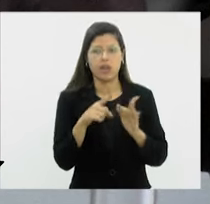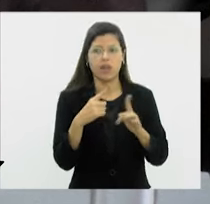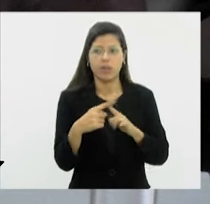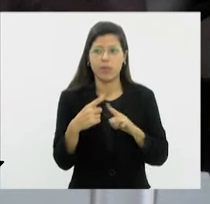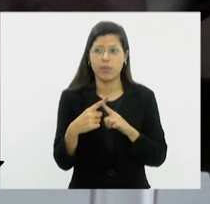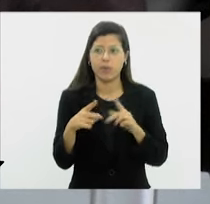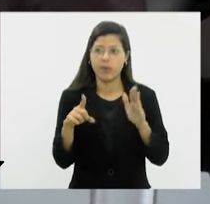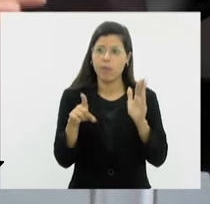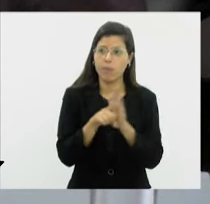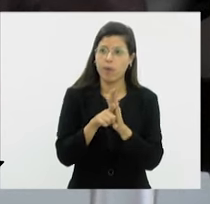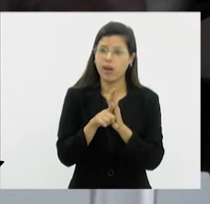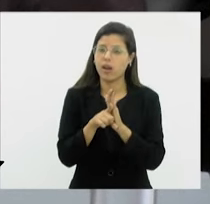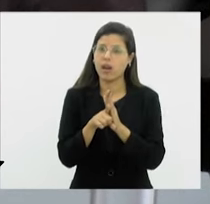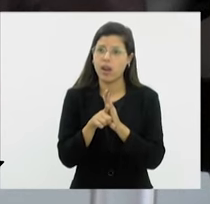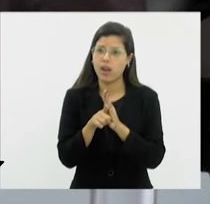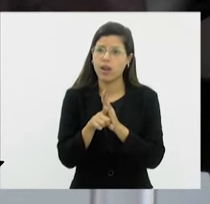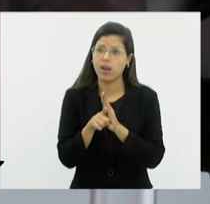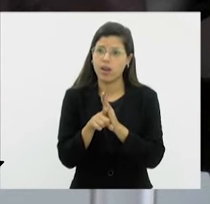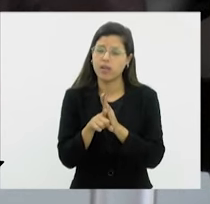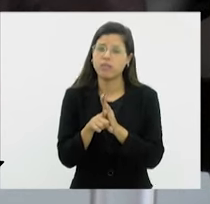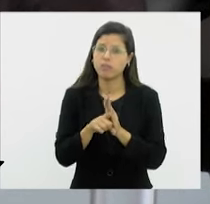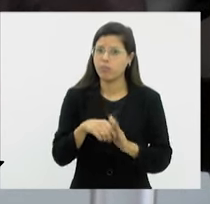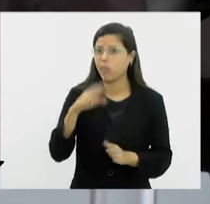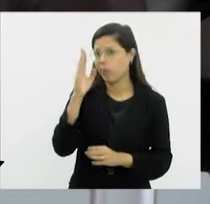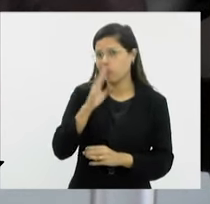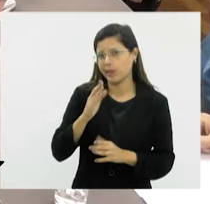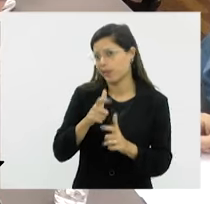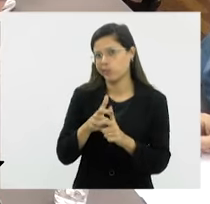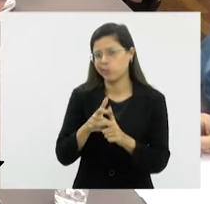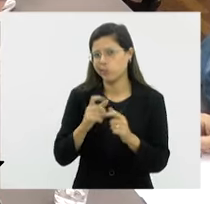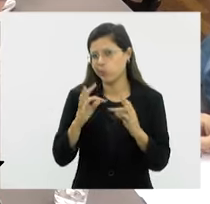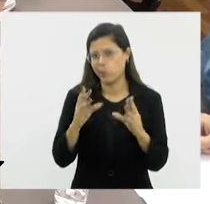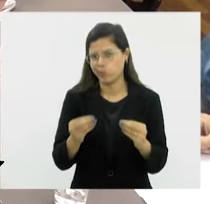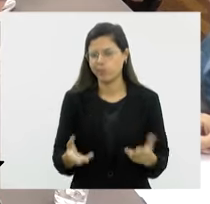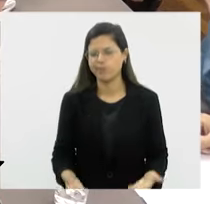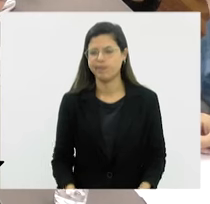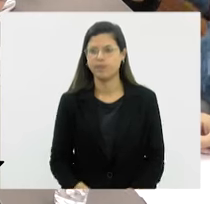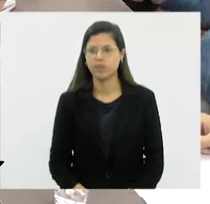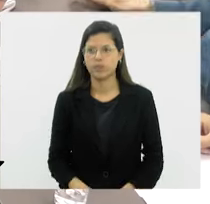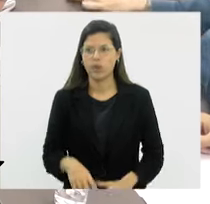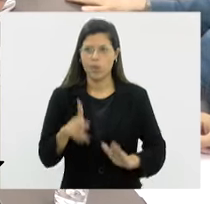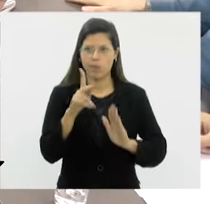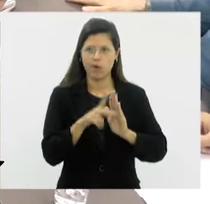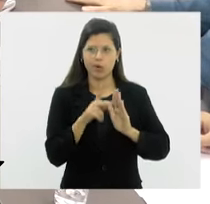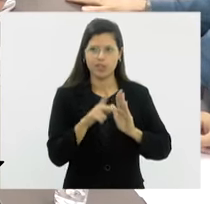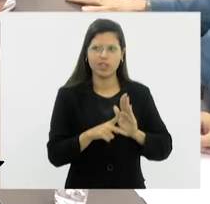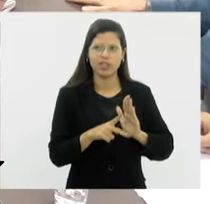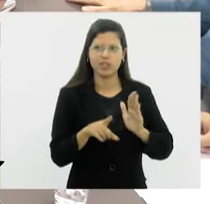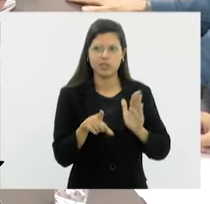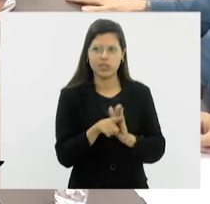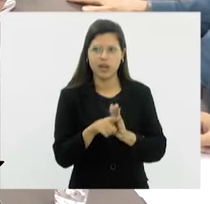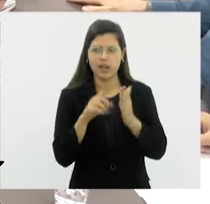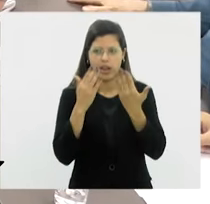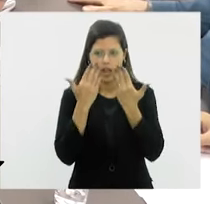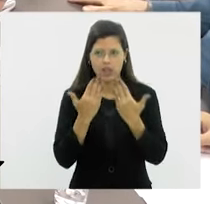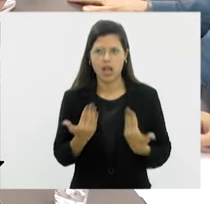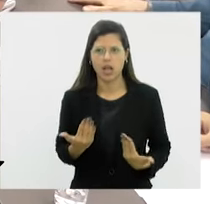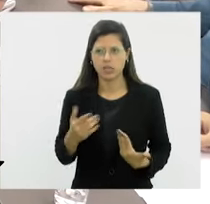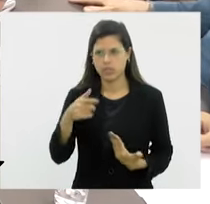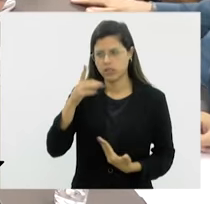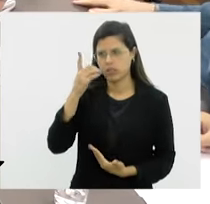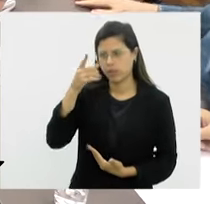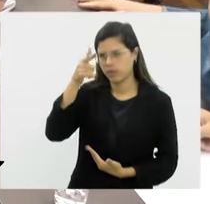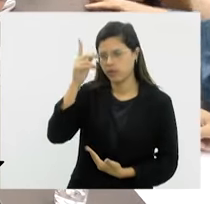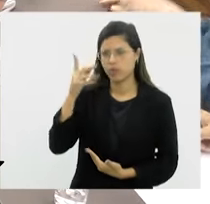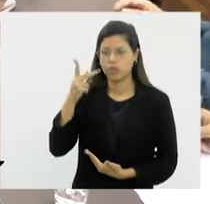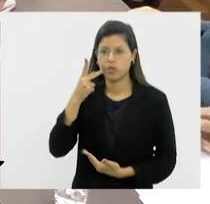legislação, primeiro, pertinente para o país inteiro. Perfeito, perfeito. Então, o projeto com vista, deputado Luiz Paulo, compartilhado com o